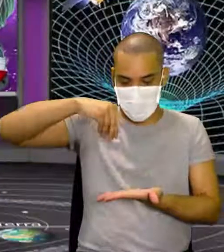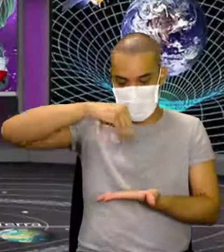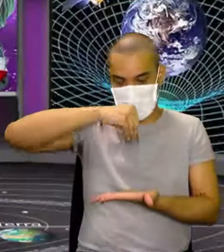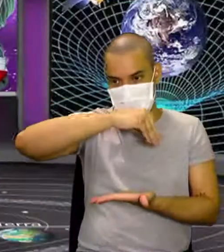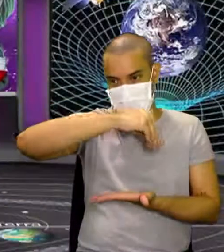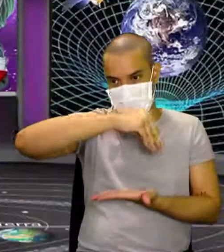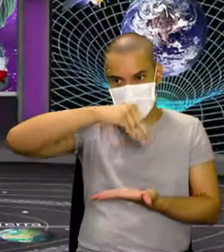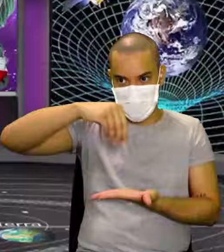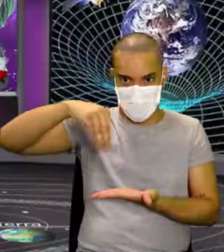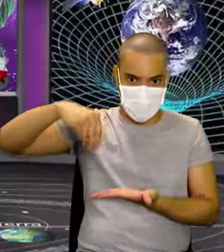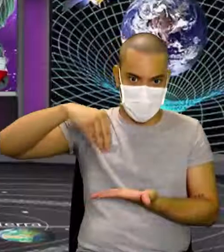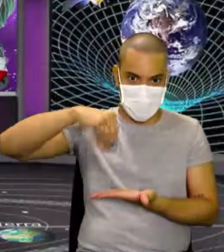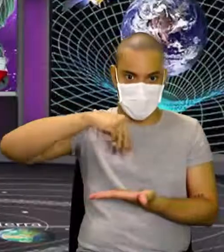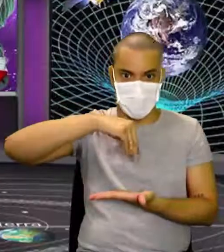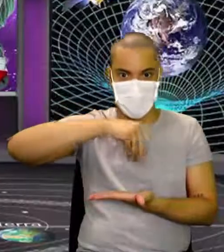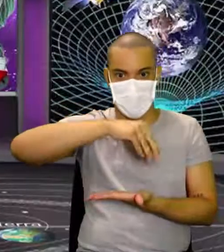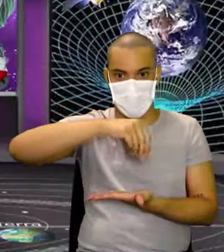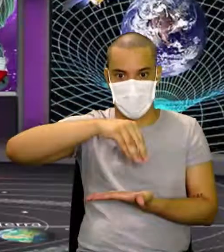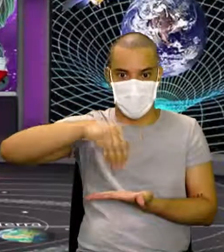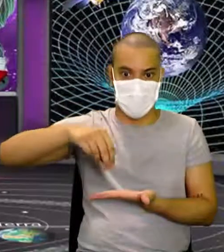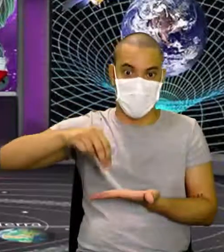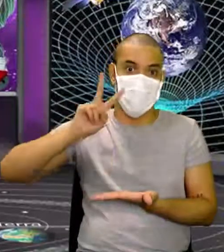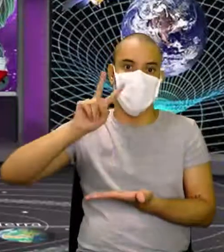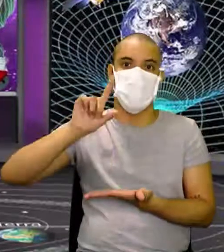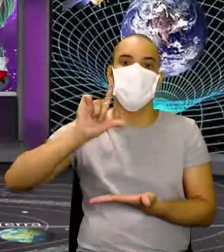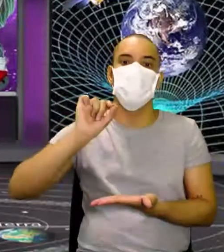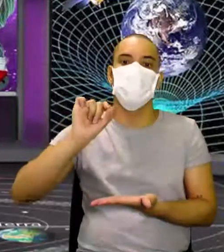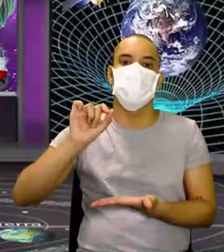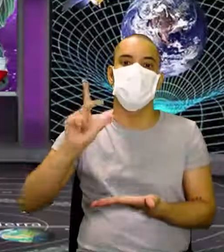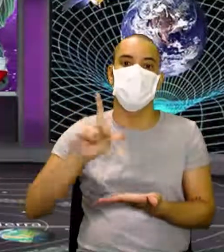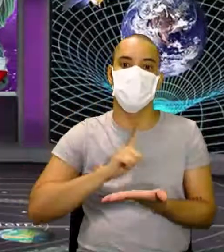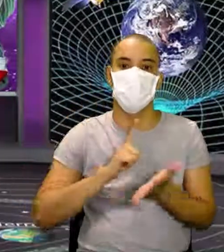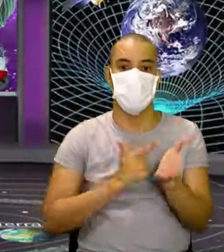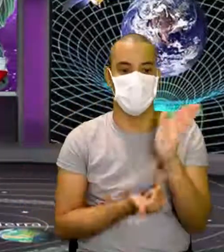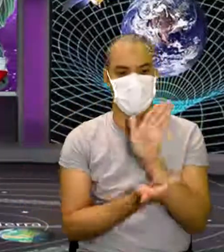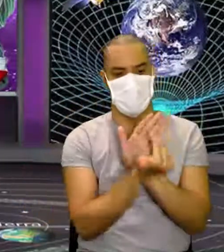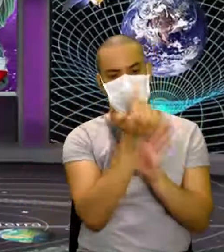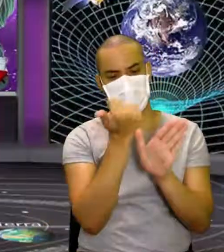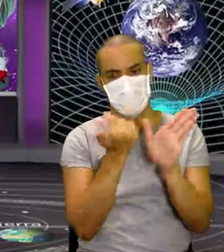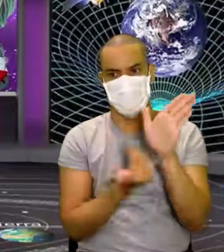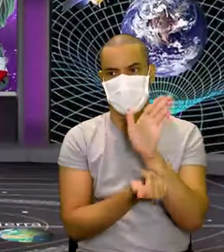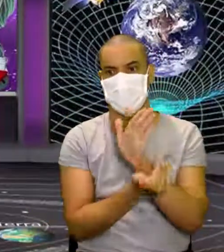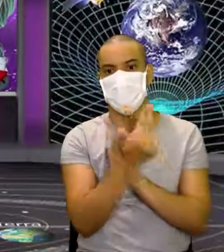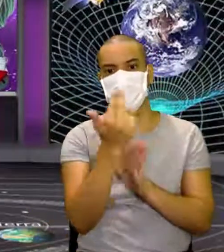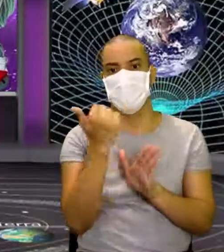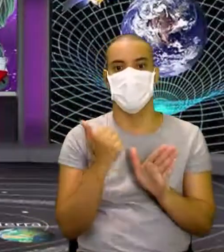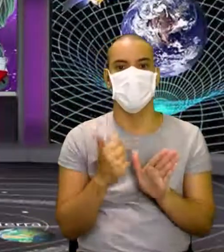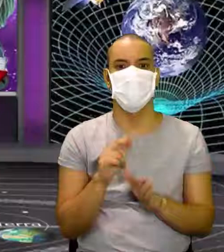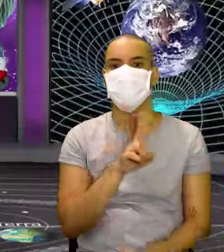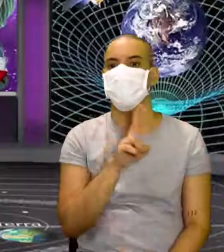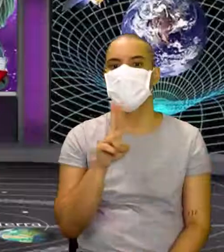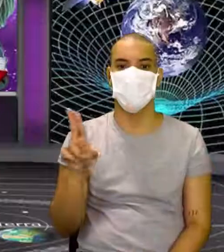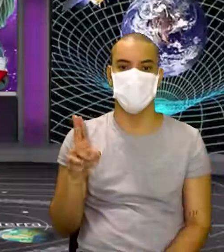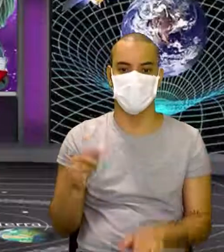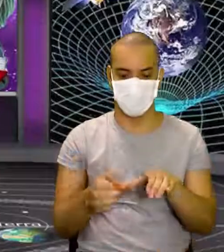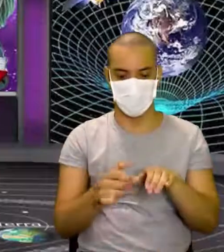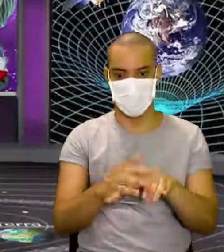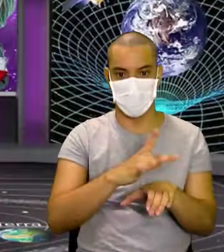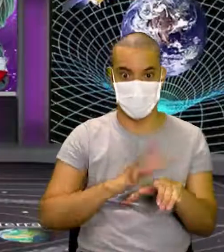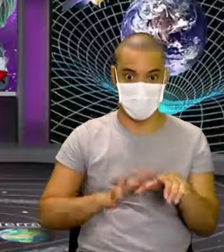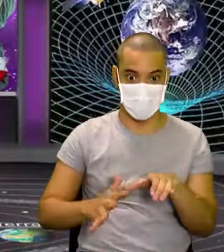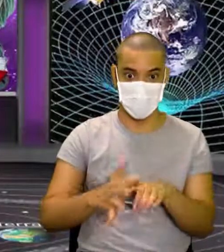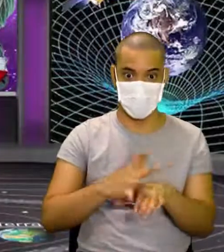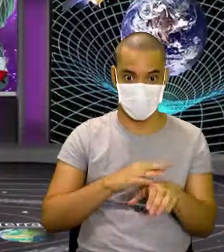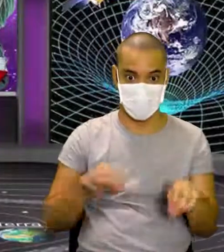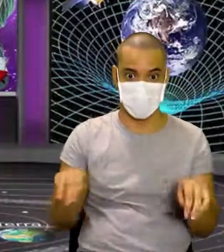de ferro, que é ferro em pó, a gente viu ali que formou um certo desenho naquela região que a gente chamou de campo magnético.